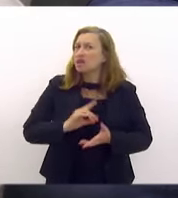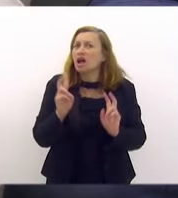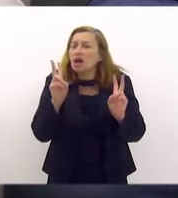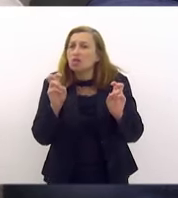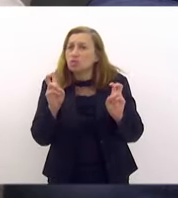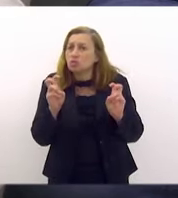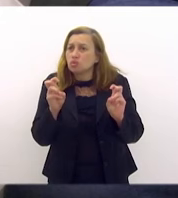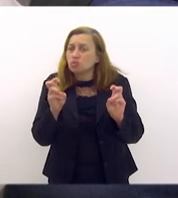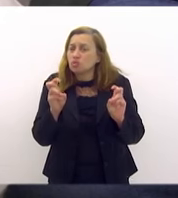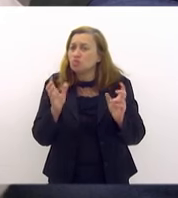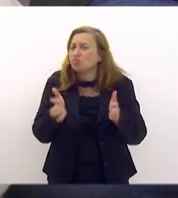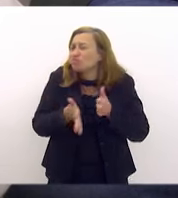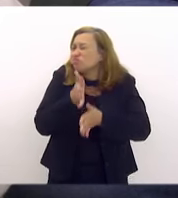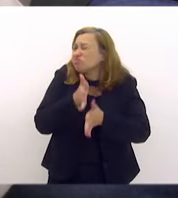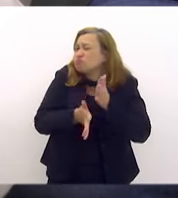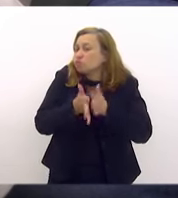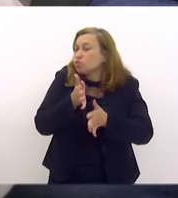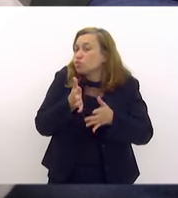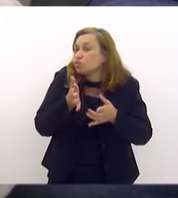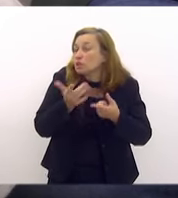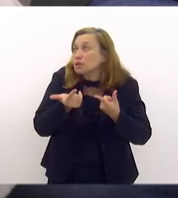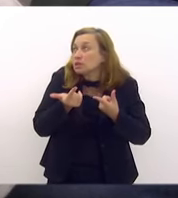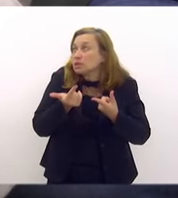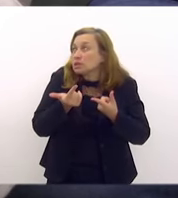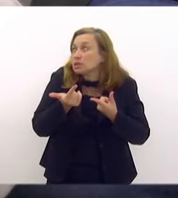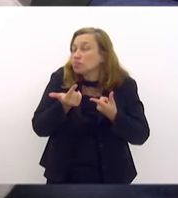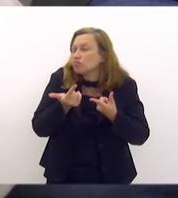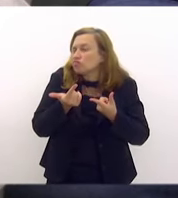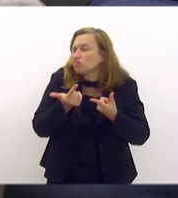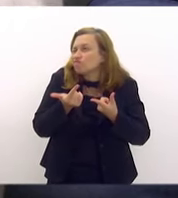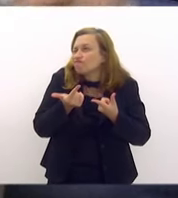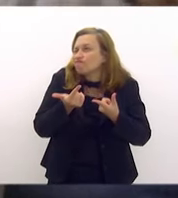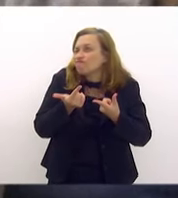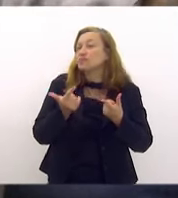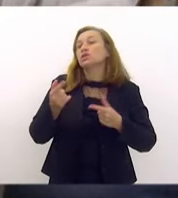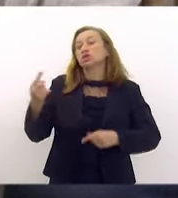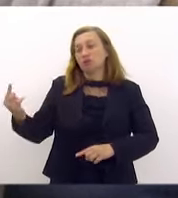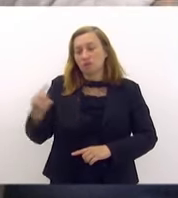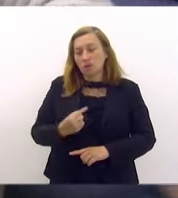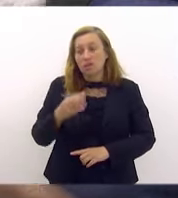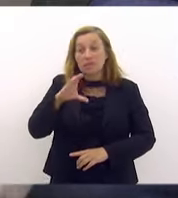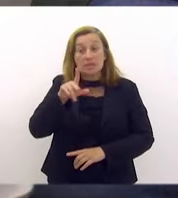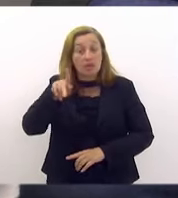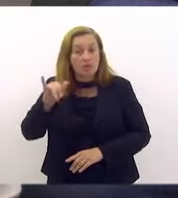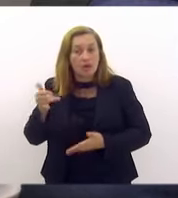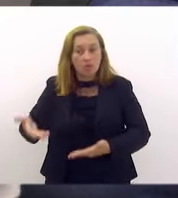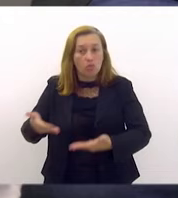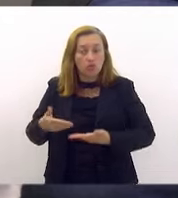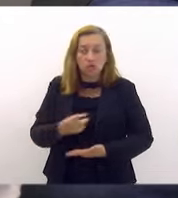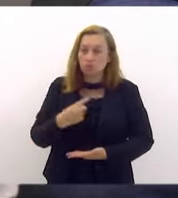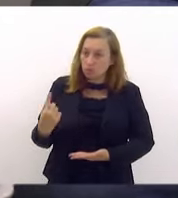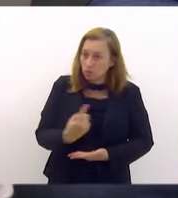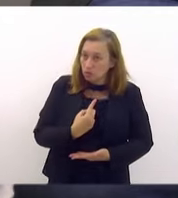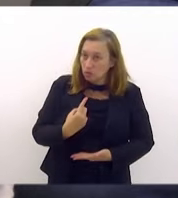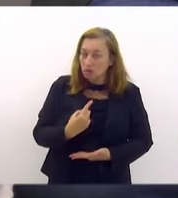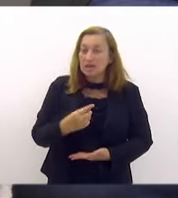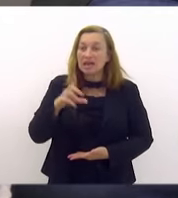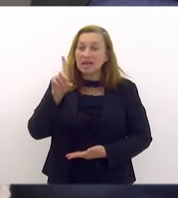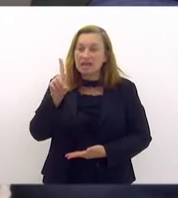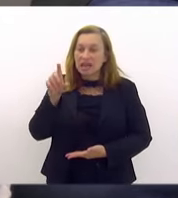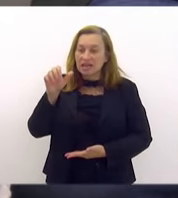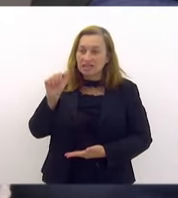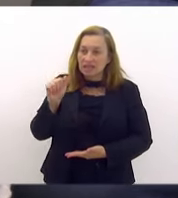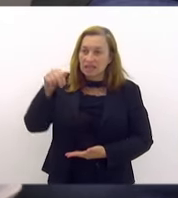assim muito emblemáticos um desses casos emblemáticos veio aqui a CPI a convite nosso foi o caso do Danilo